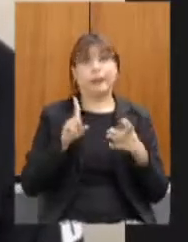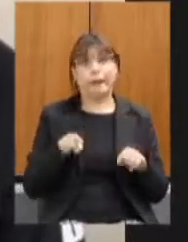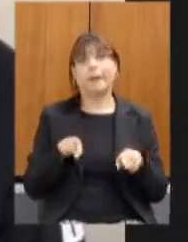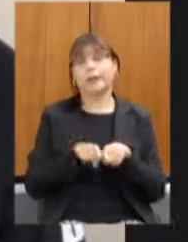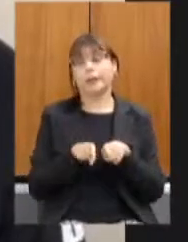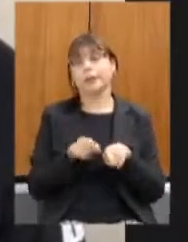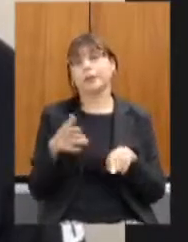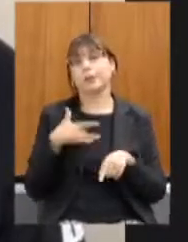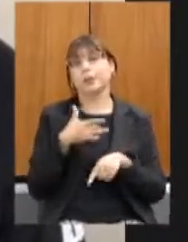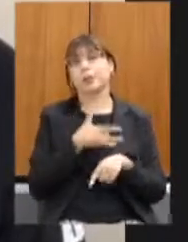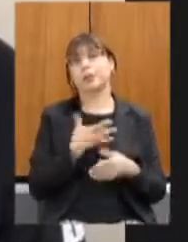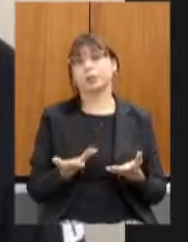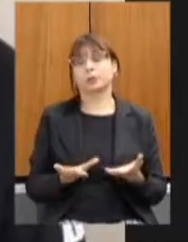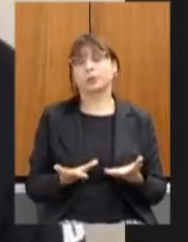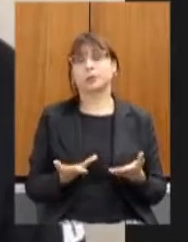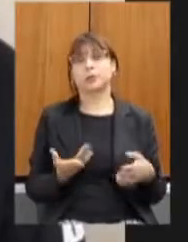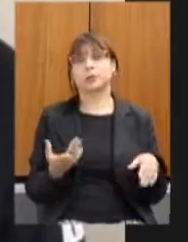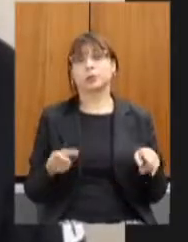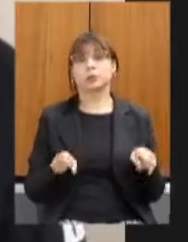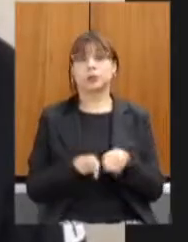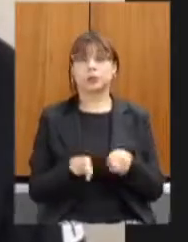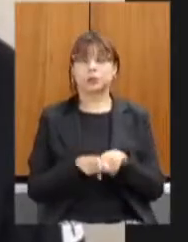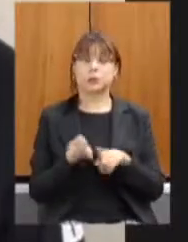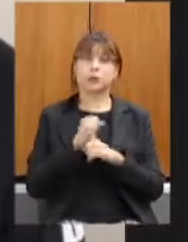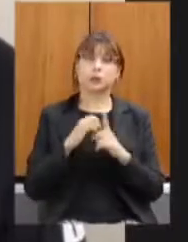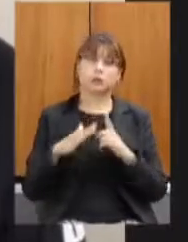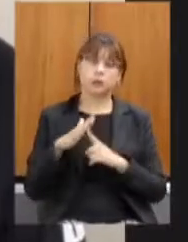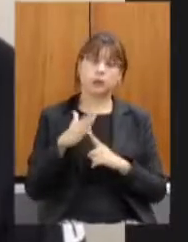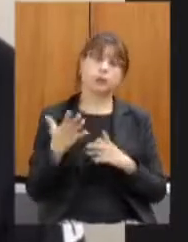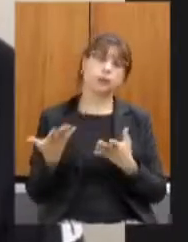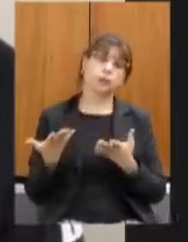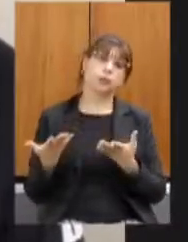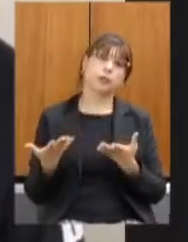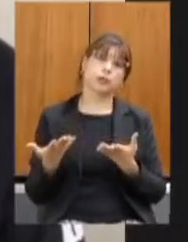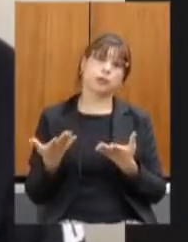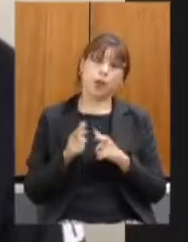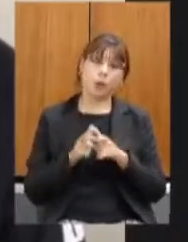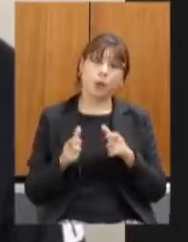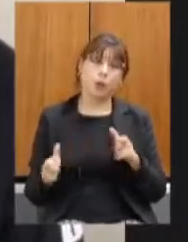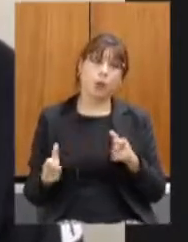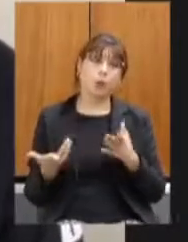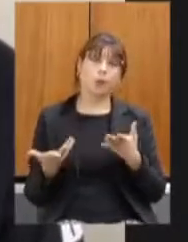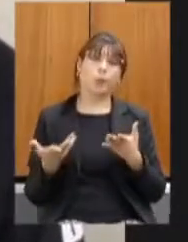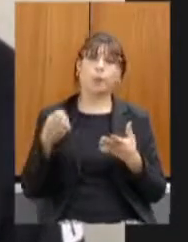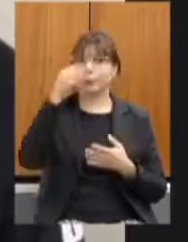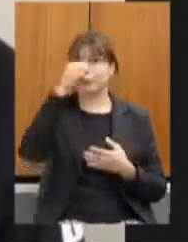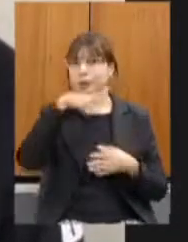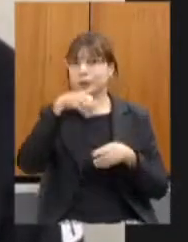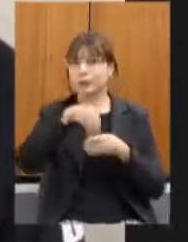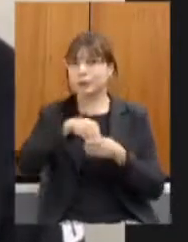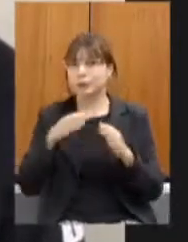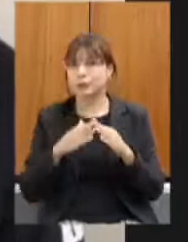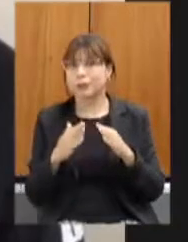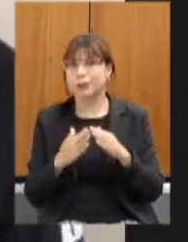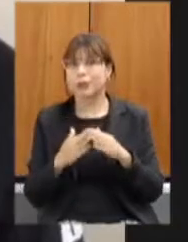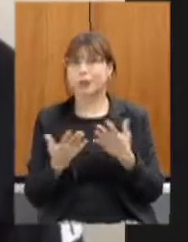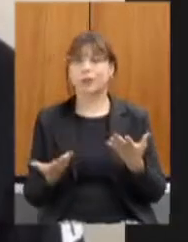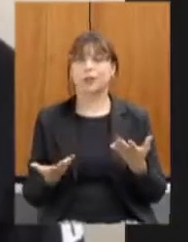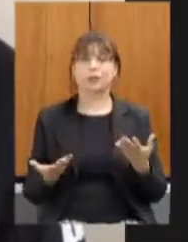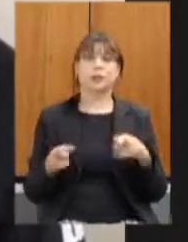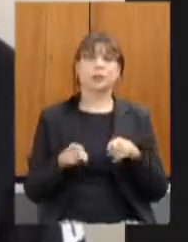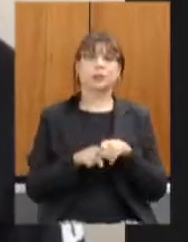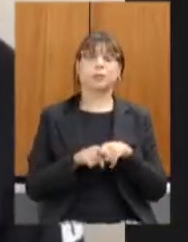mas também a questão do problema da sociedade como todos do aumento de violência doméstica do aumento de